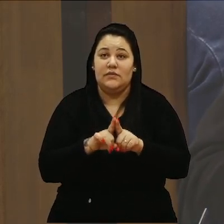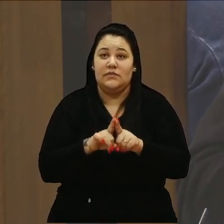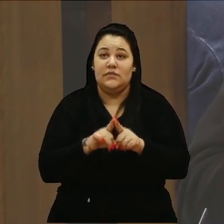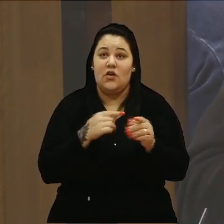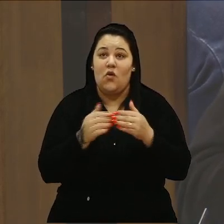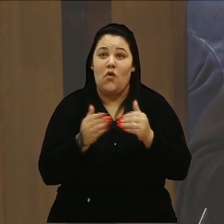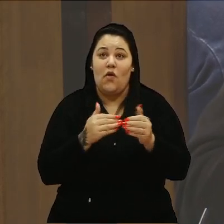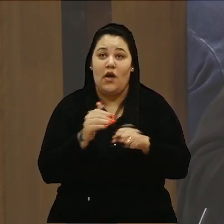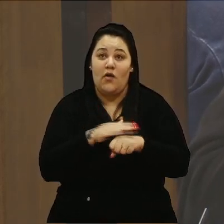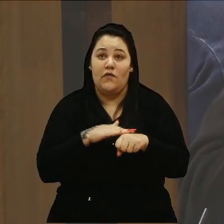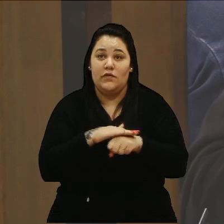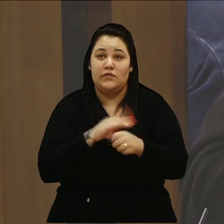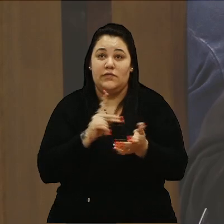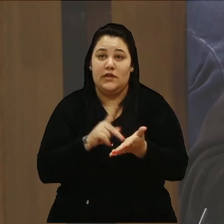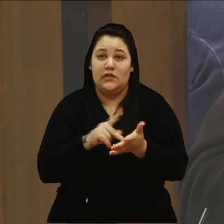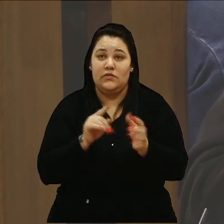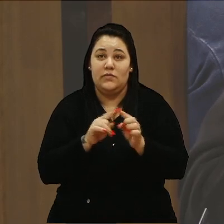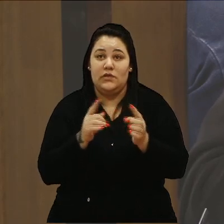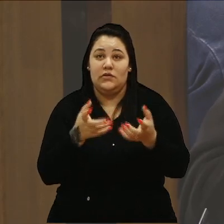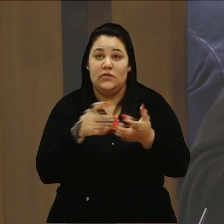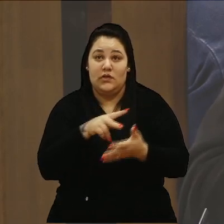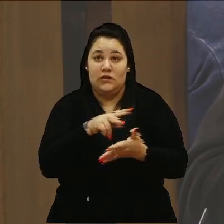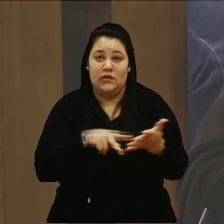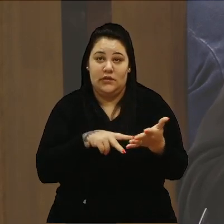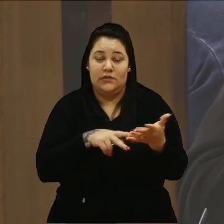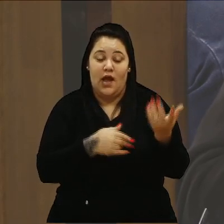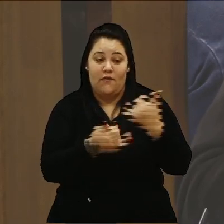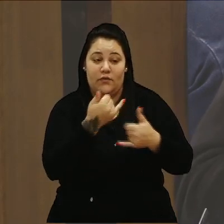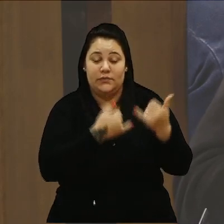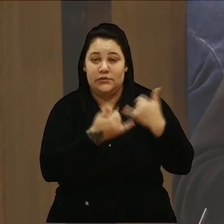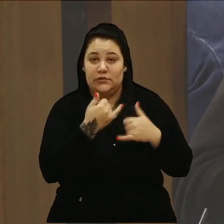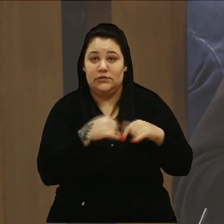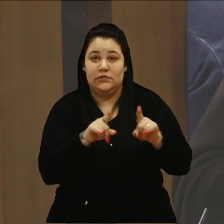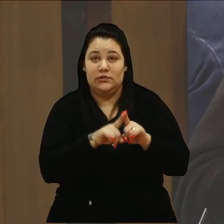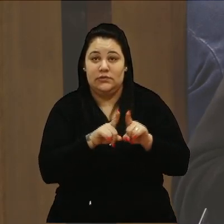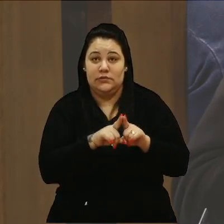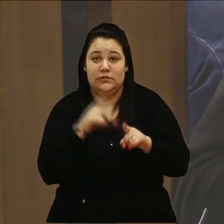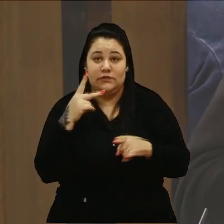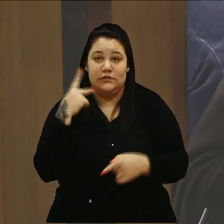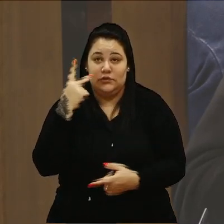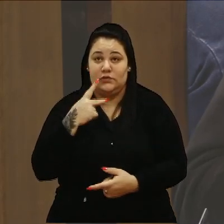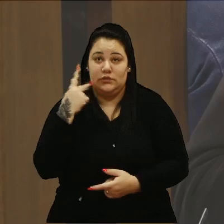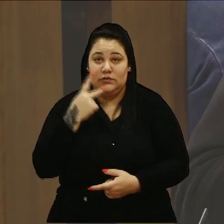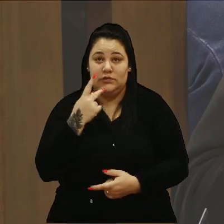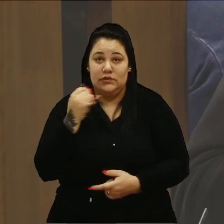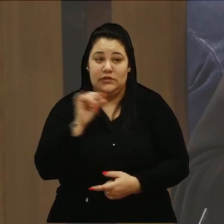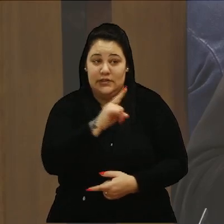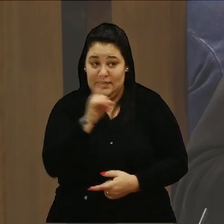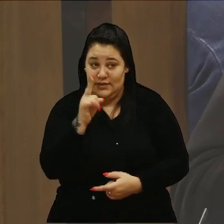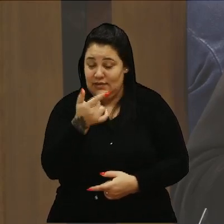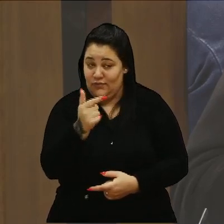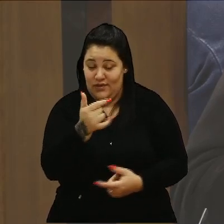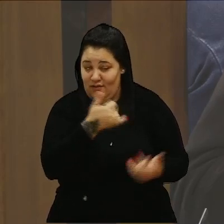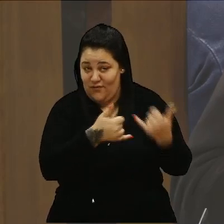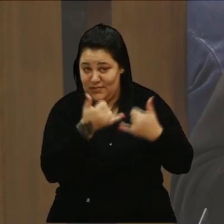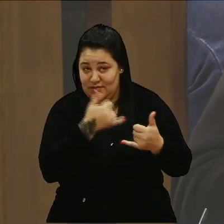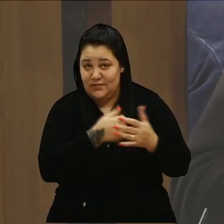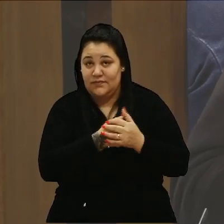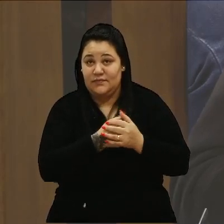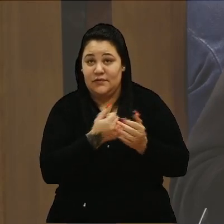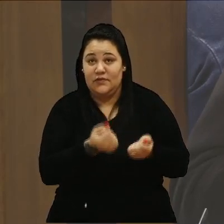mesmo, Mas eu quero ler aqui a notícia, a informação para a vereadora, então. Se ela não tem a informação